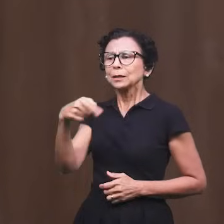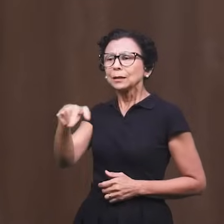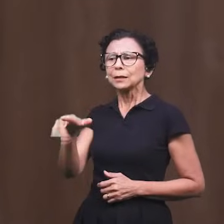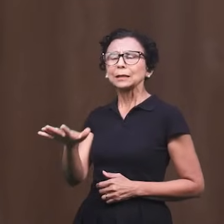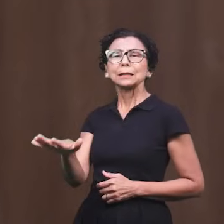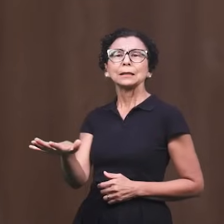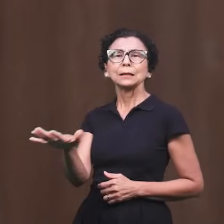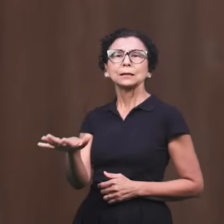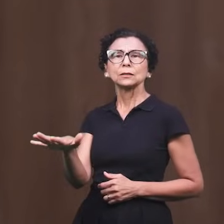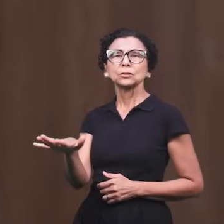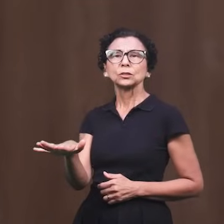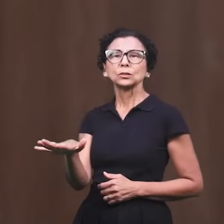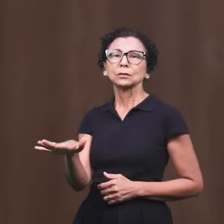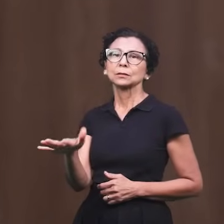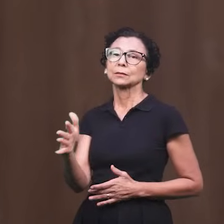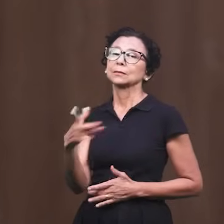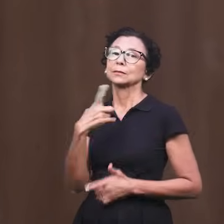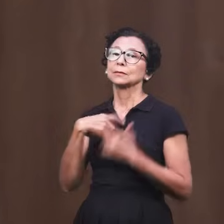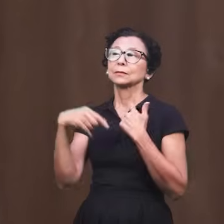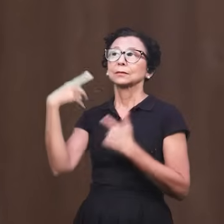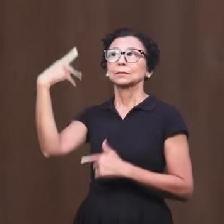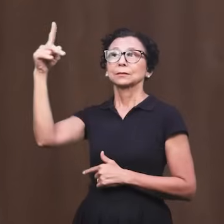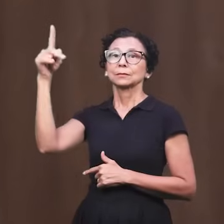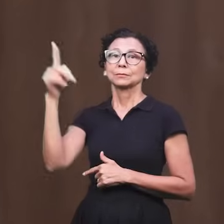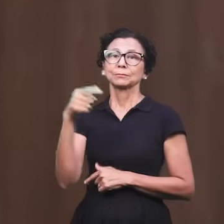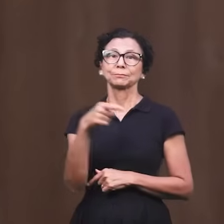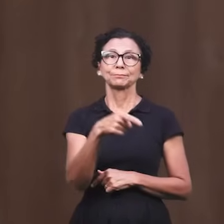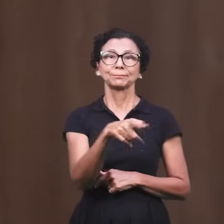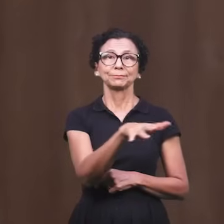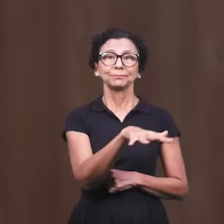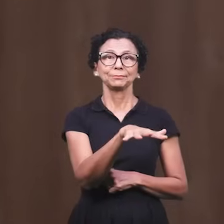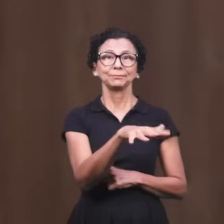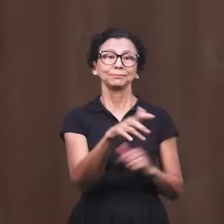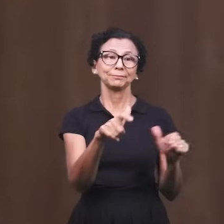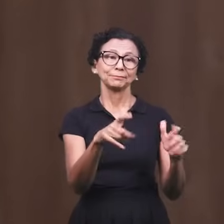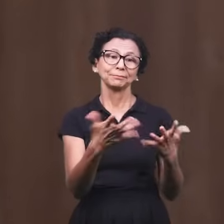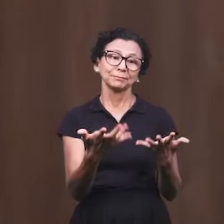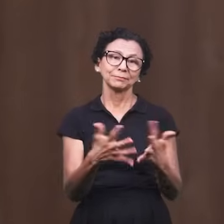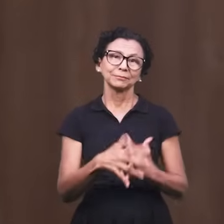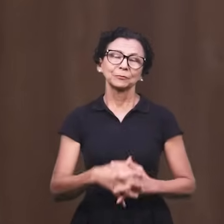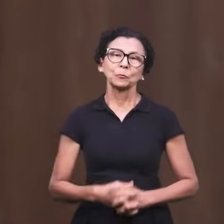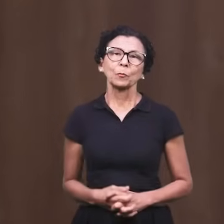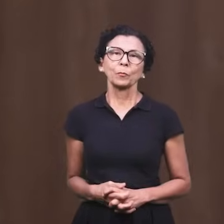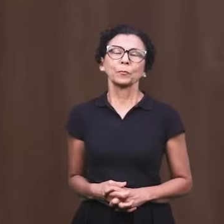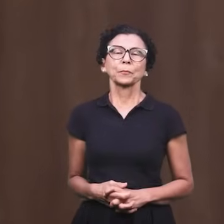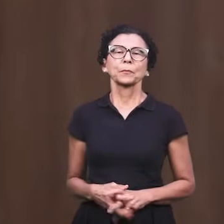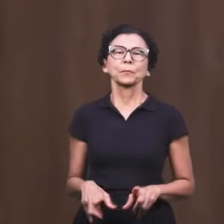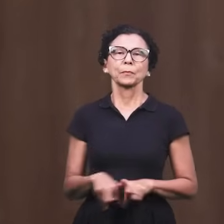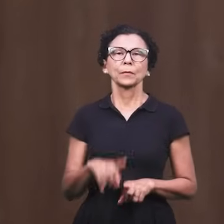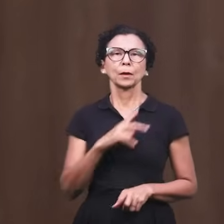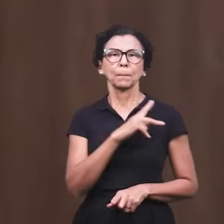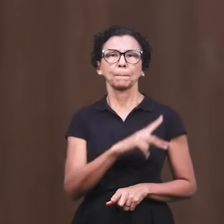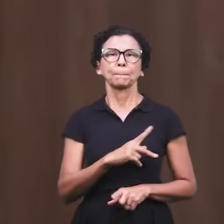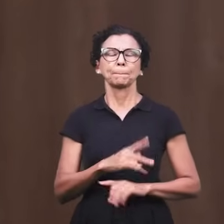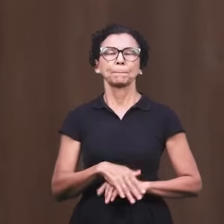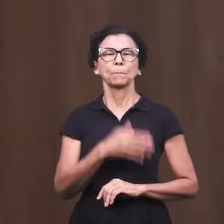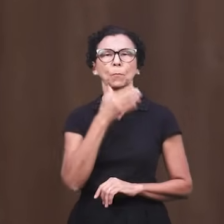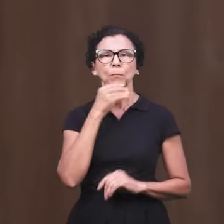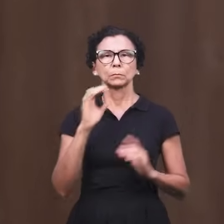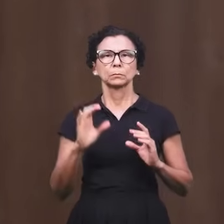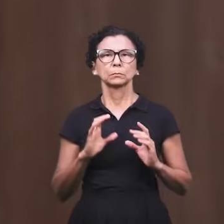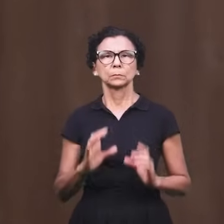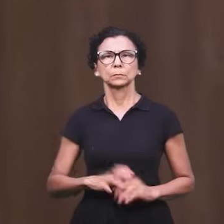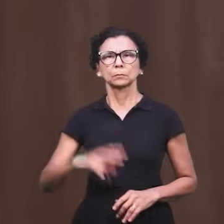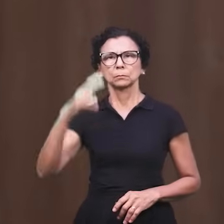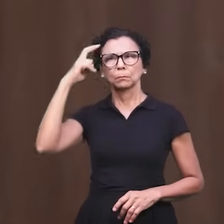plano não era esse, mas o plano do Senhor é esse. Então você pega a vida de Paulo. Paulo era um cidadão,